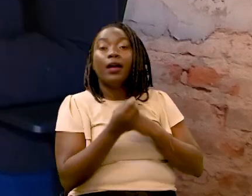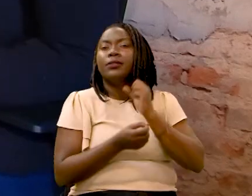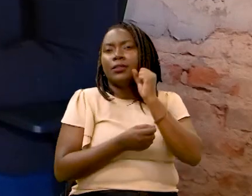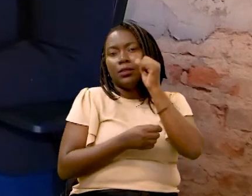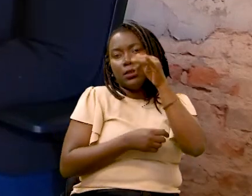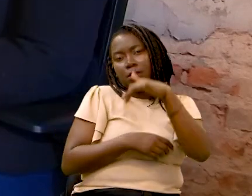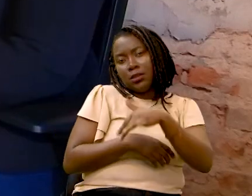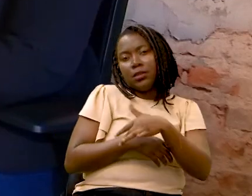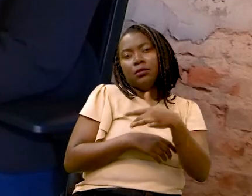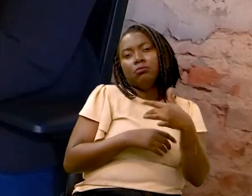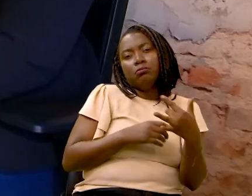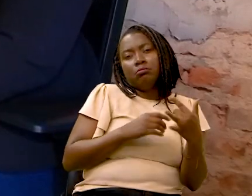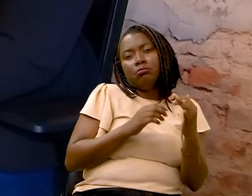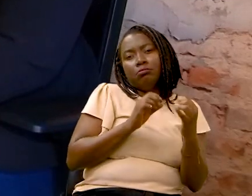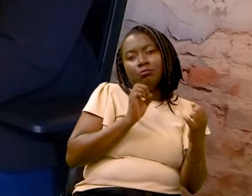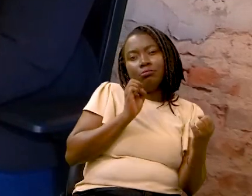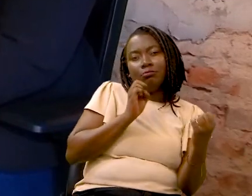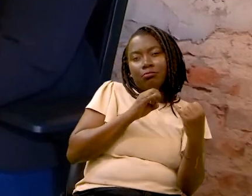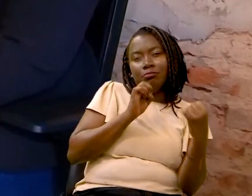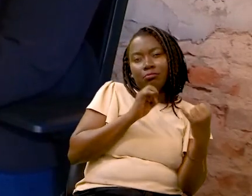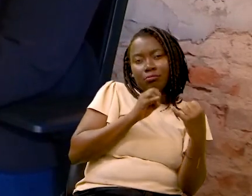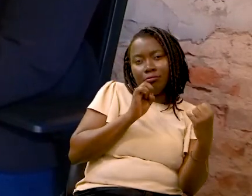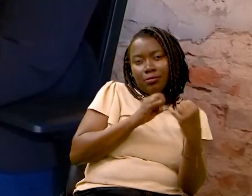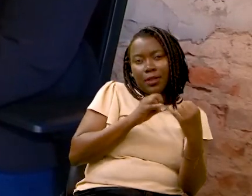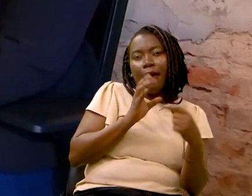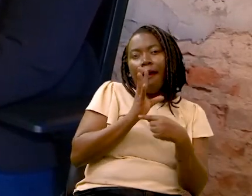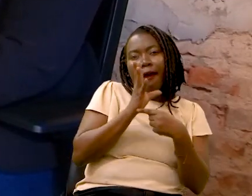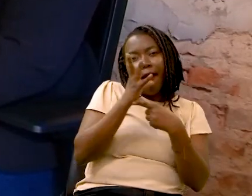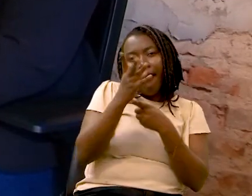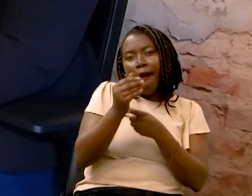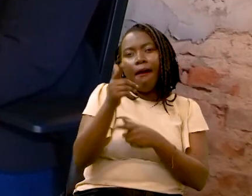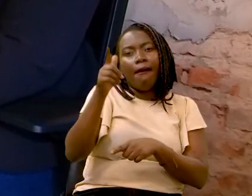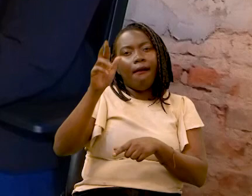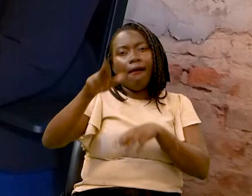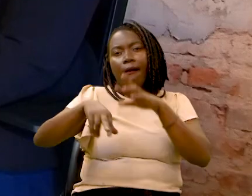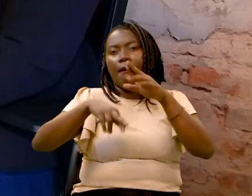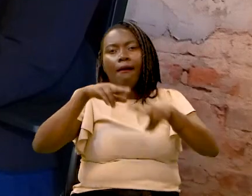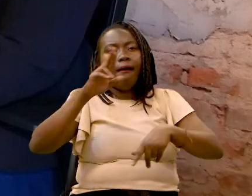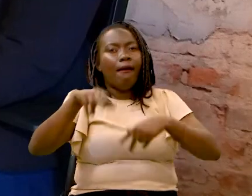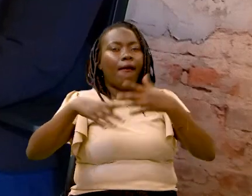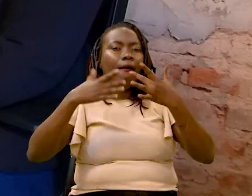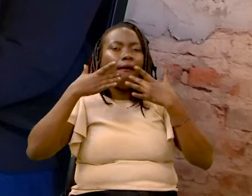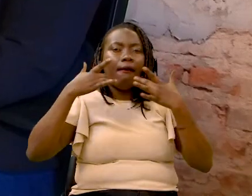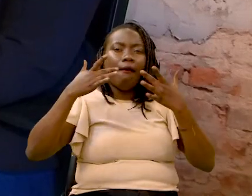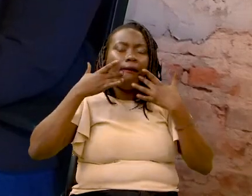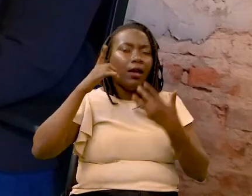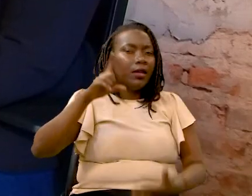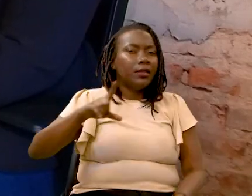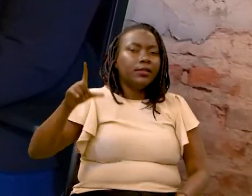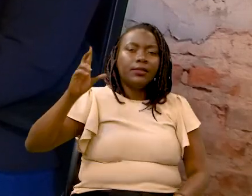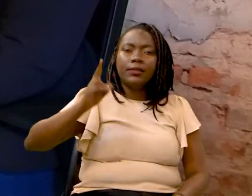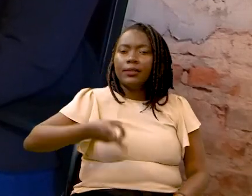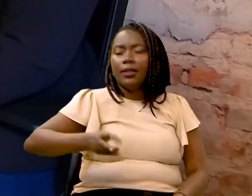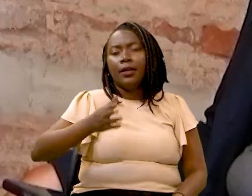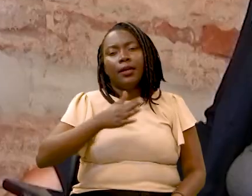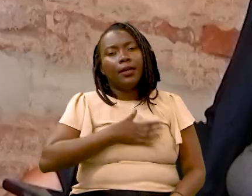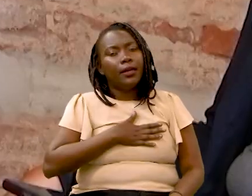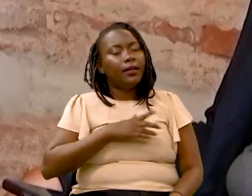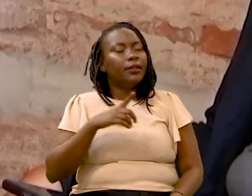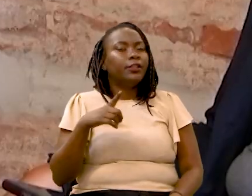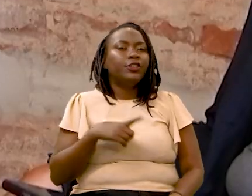arte? Ah, sim, esse flerte com arte, eu acho que outras vertentes de arte, como teatro, literatura, eu sempre gostei, sempre